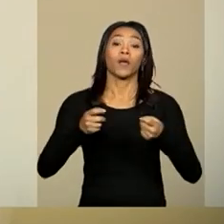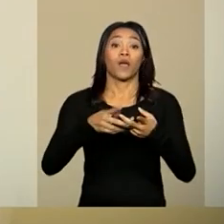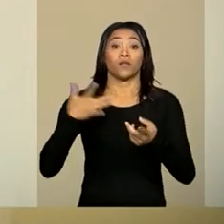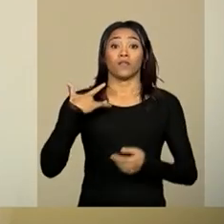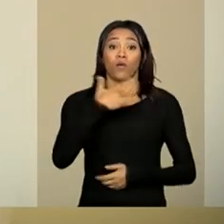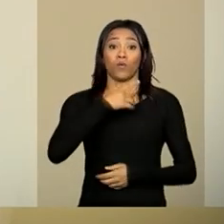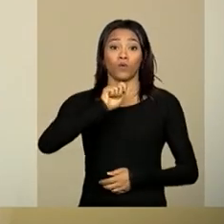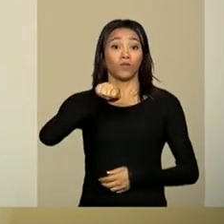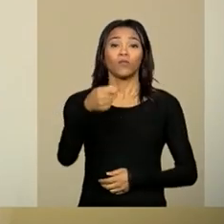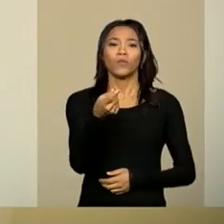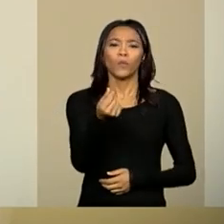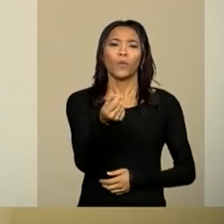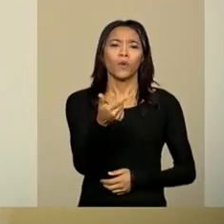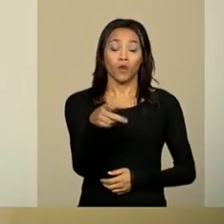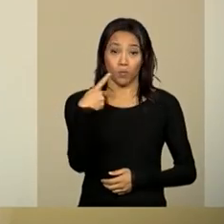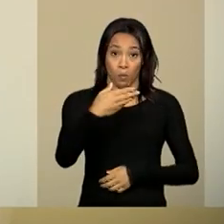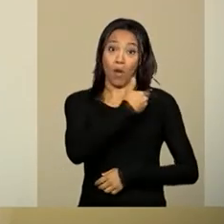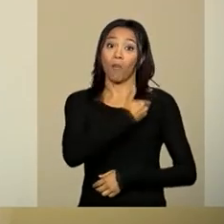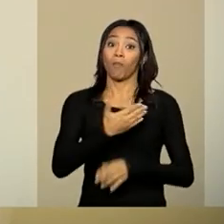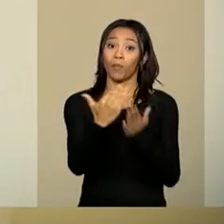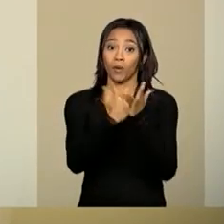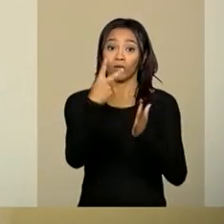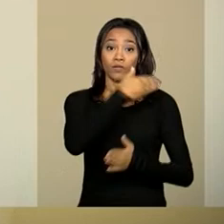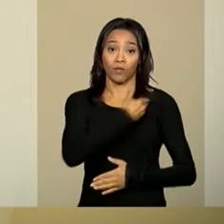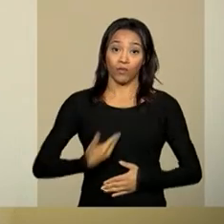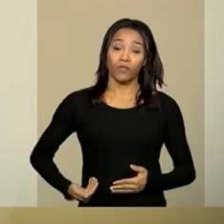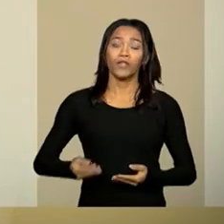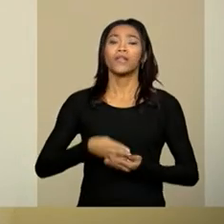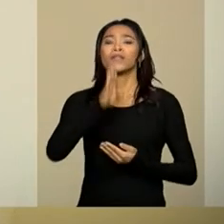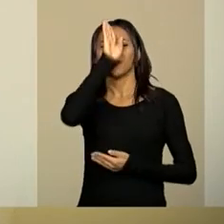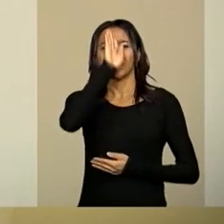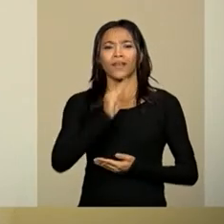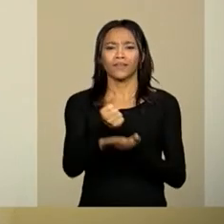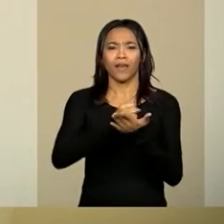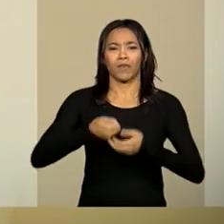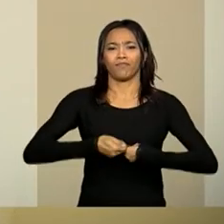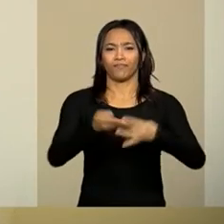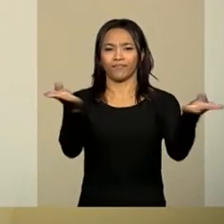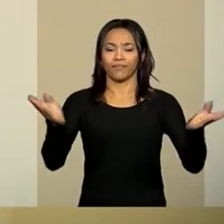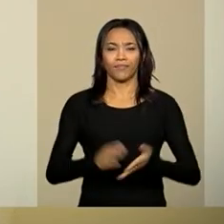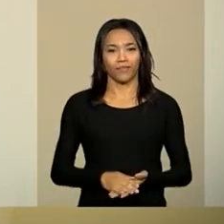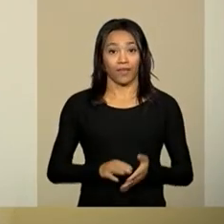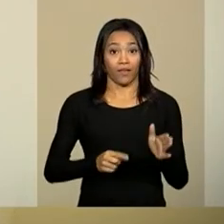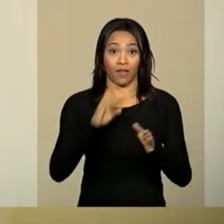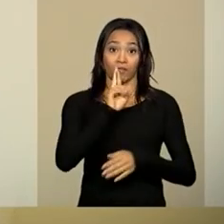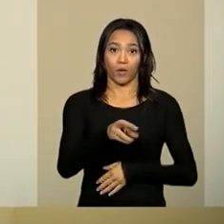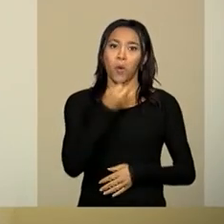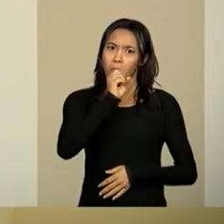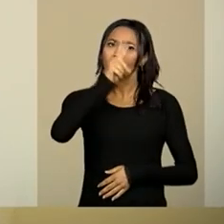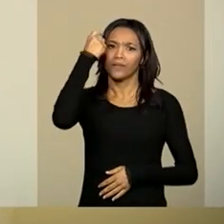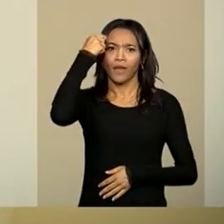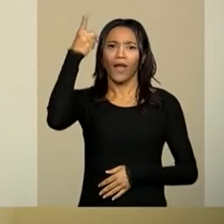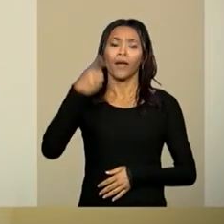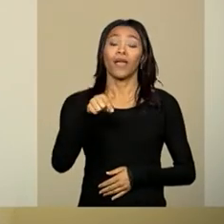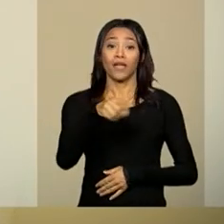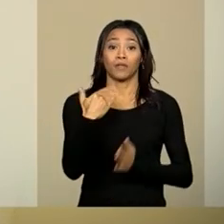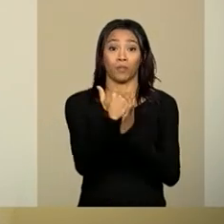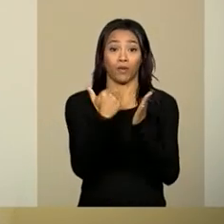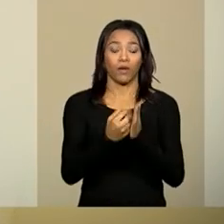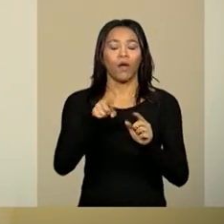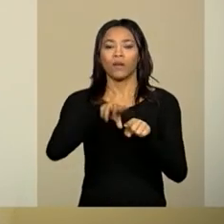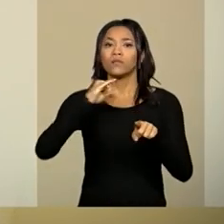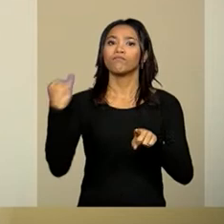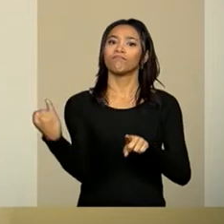saúde não tem preço o programa do seu governo que distribui medicamentos gratuitos boa ideia Luciano o saúde não tem preço é um